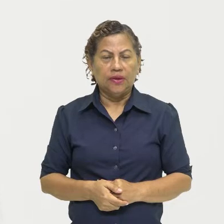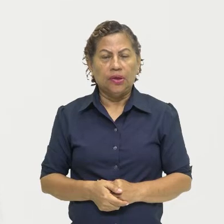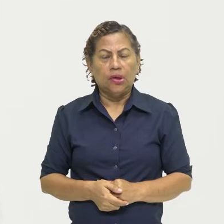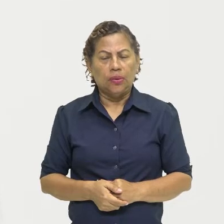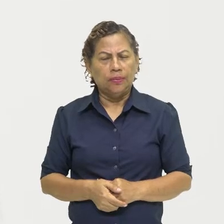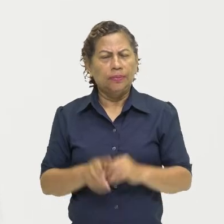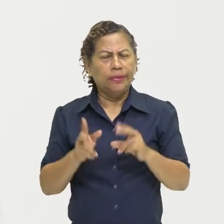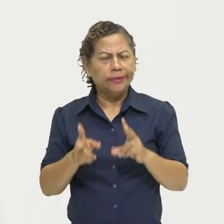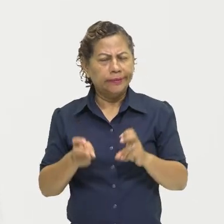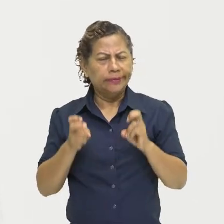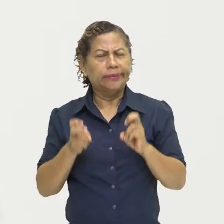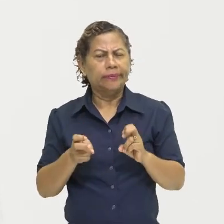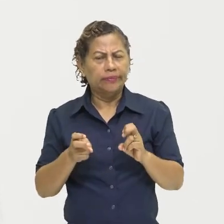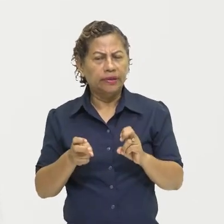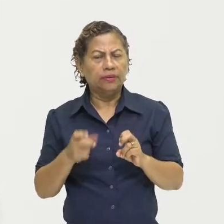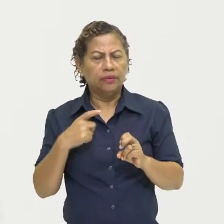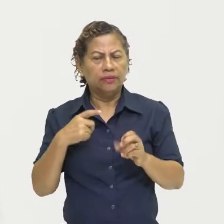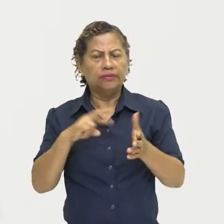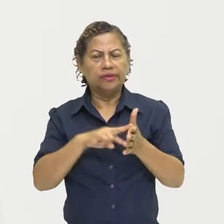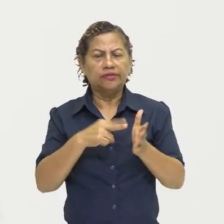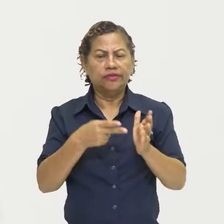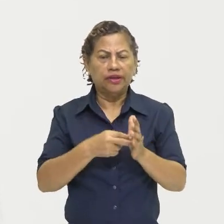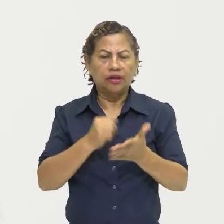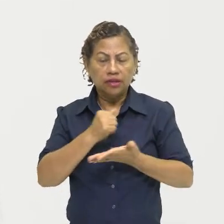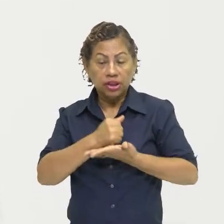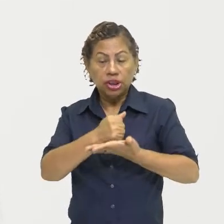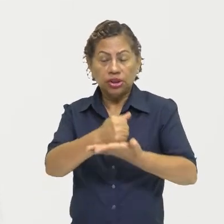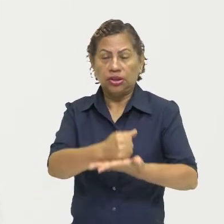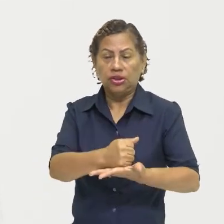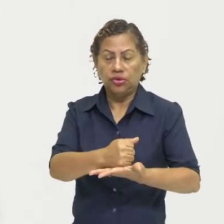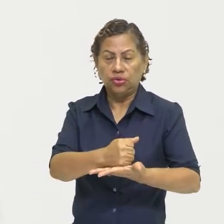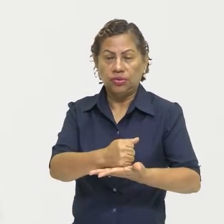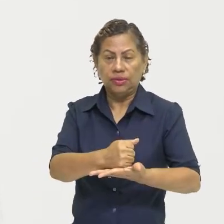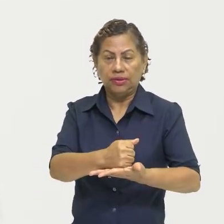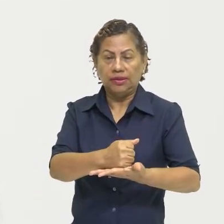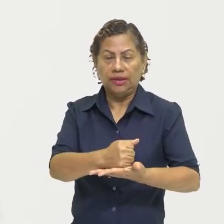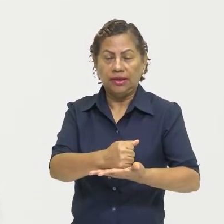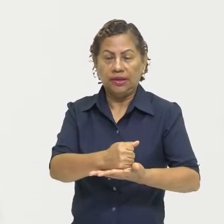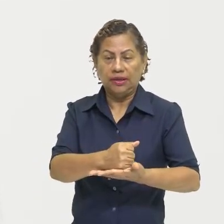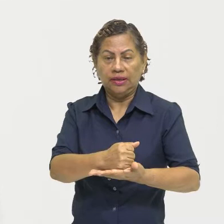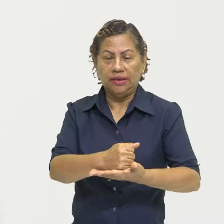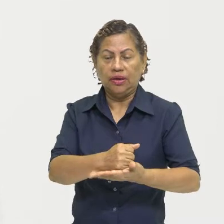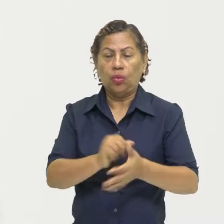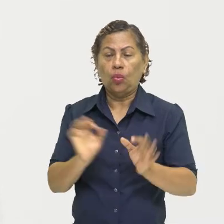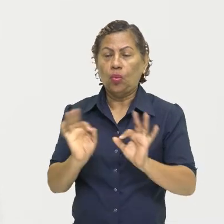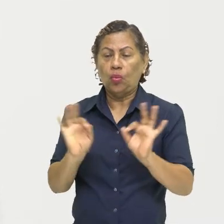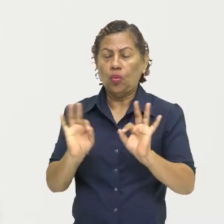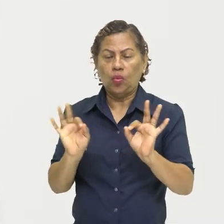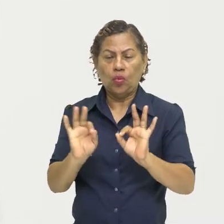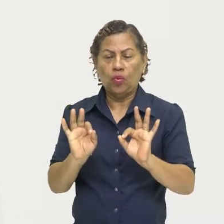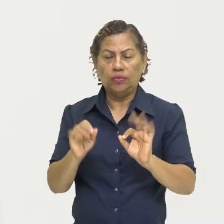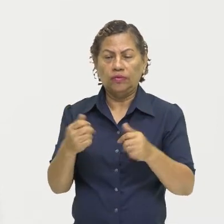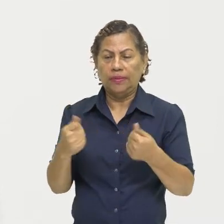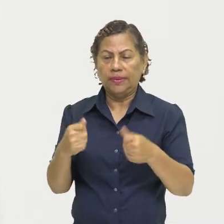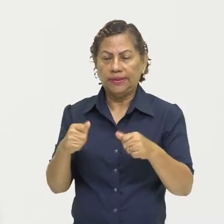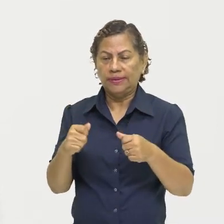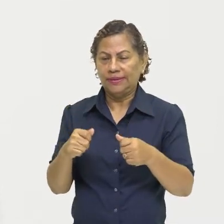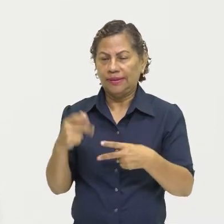ou socorro a alguém, e aí ele não vai pedir a preposição, ele não exige essa